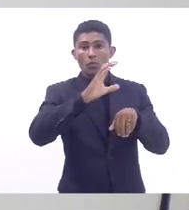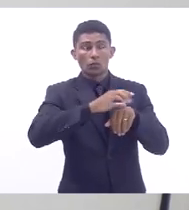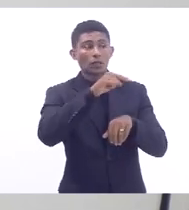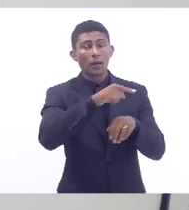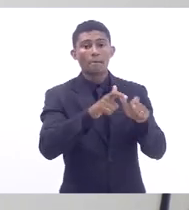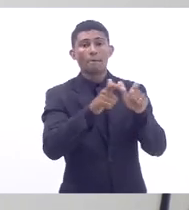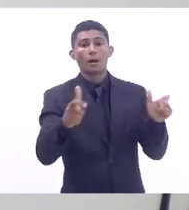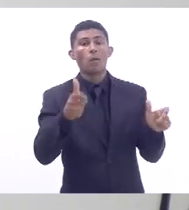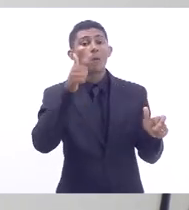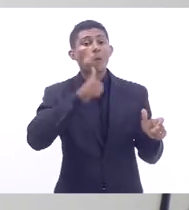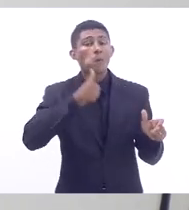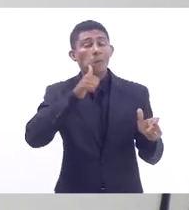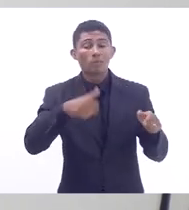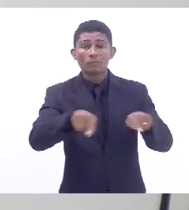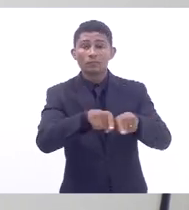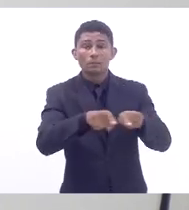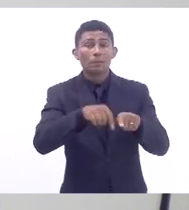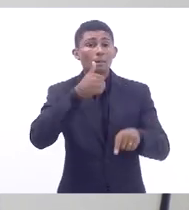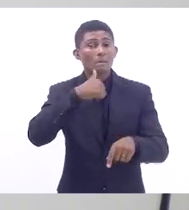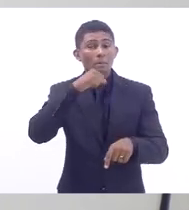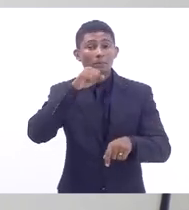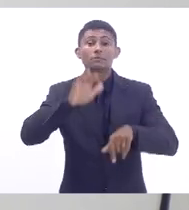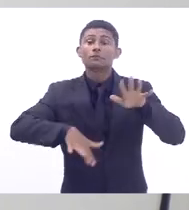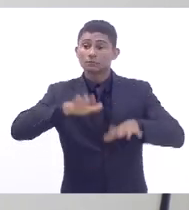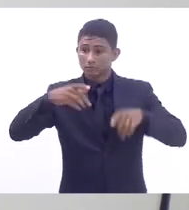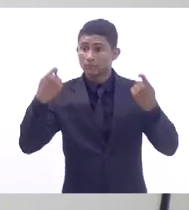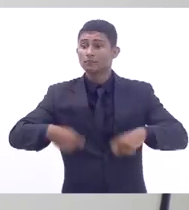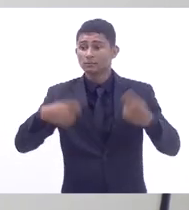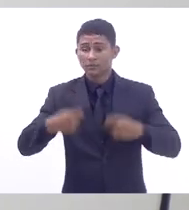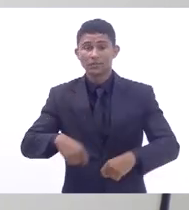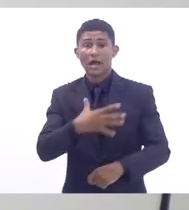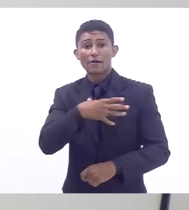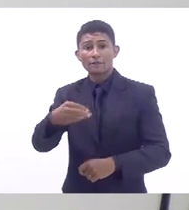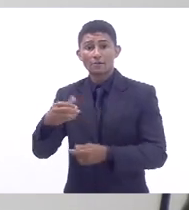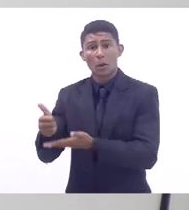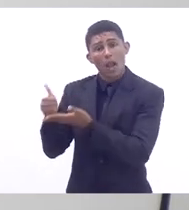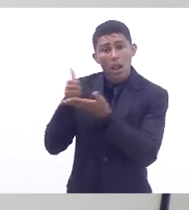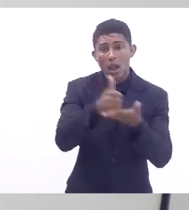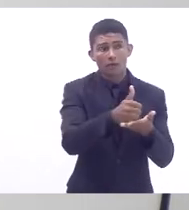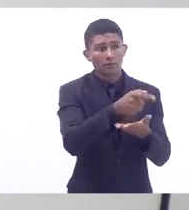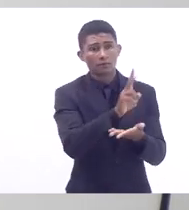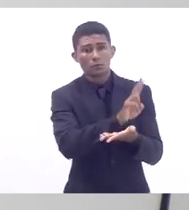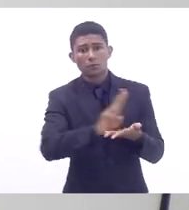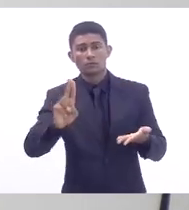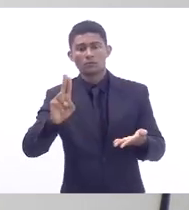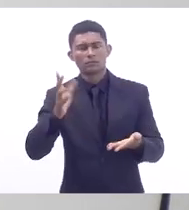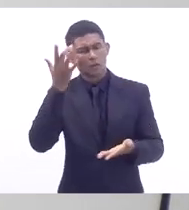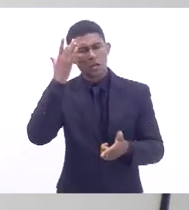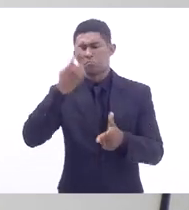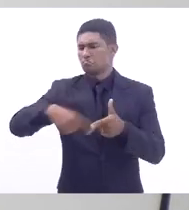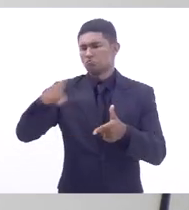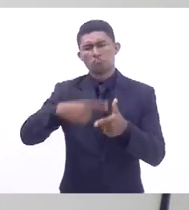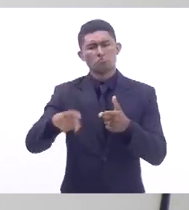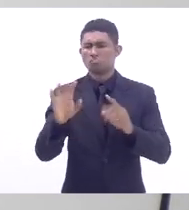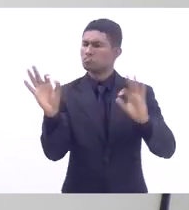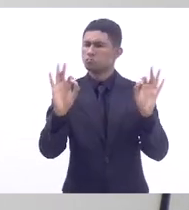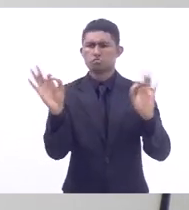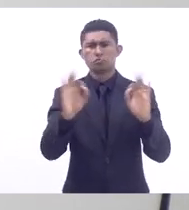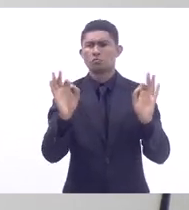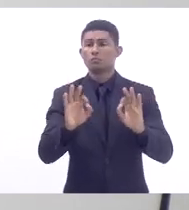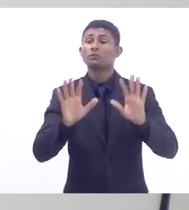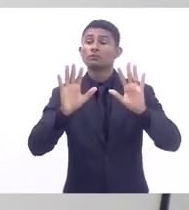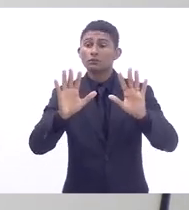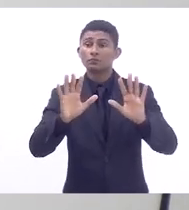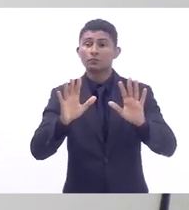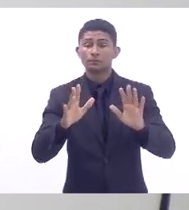mulheres e trabalhadores que às vezes vão levar as crianças para Universidade Eu acho que isso não é problema algum levar